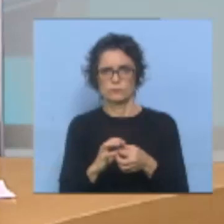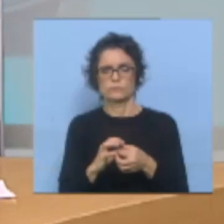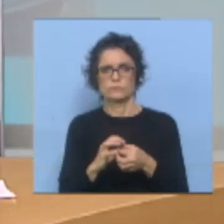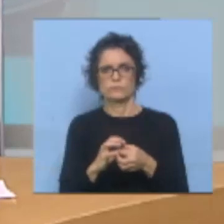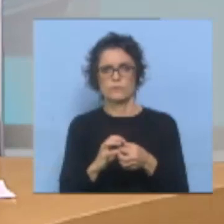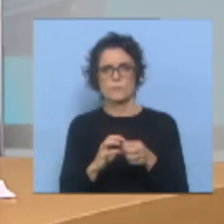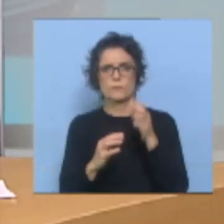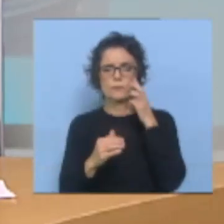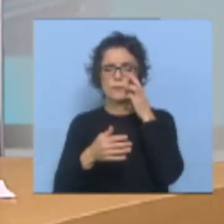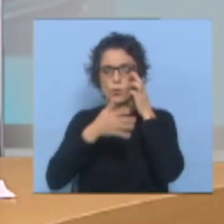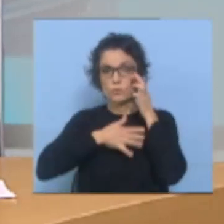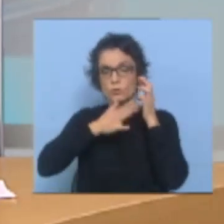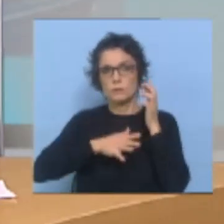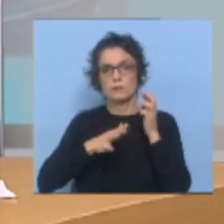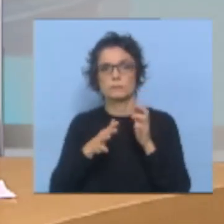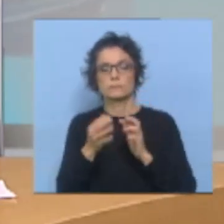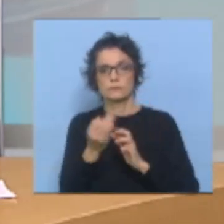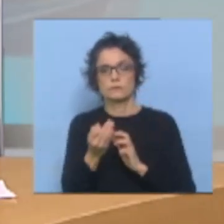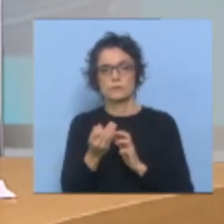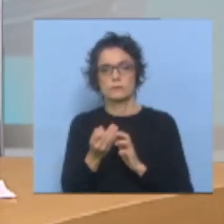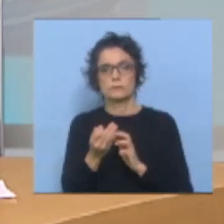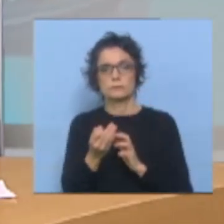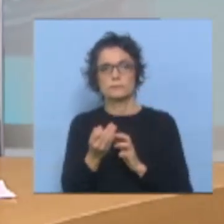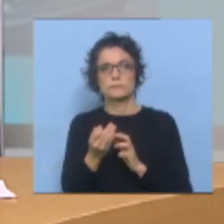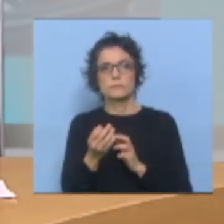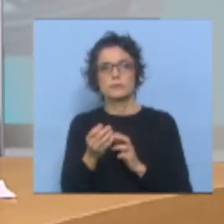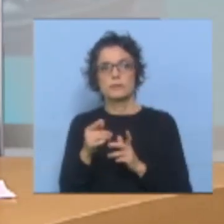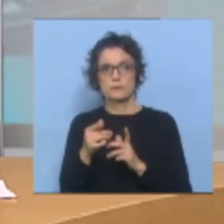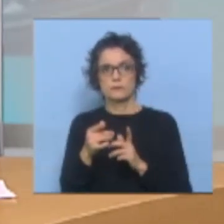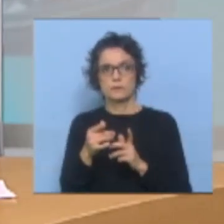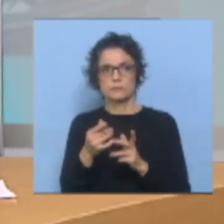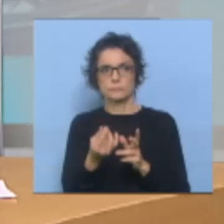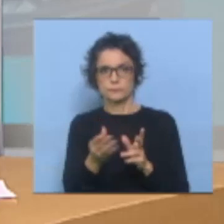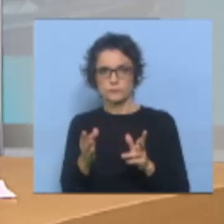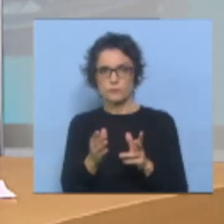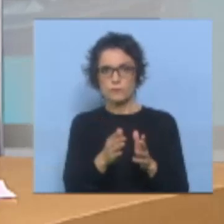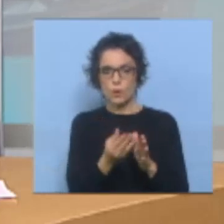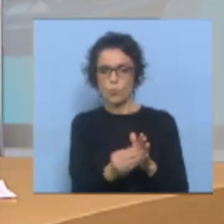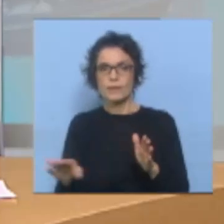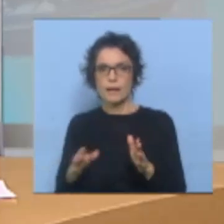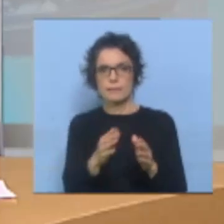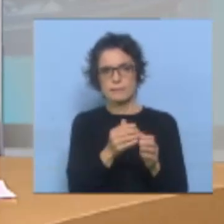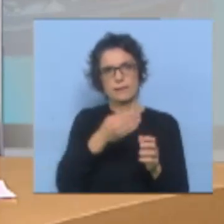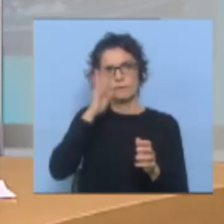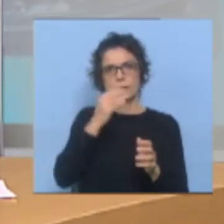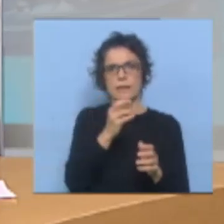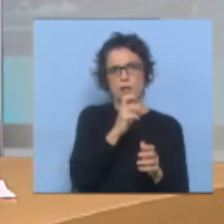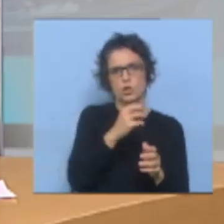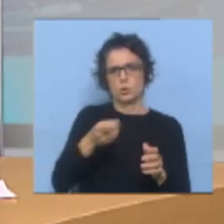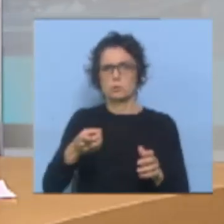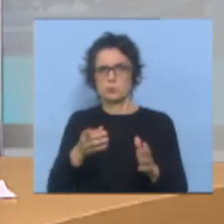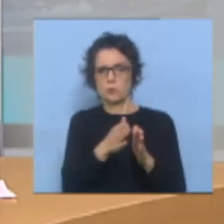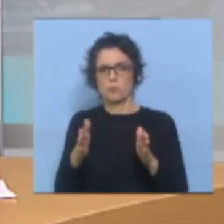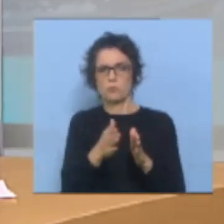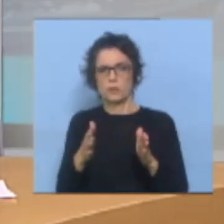muito interessante, que num treino de benjamins, portanto, começa ali nos 8, 9, quando o treinador